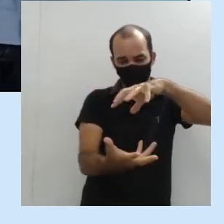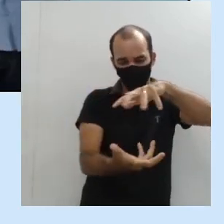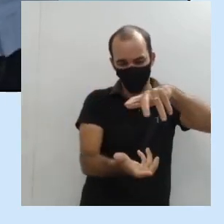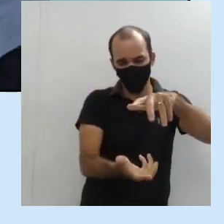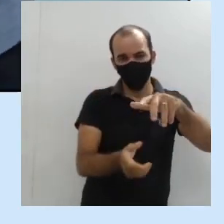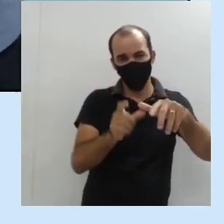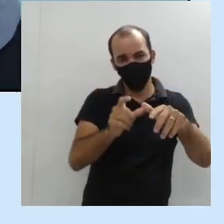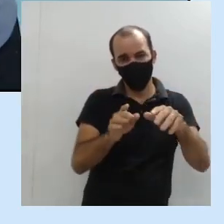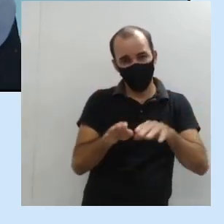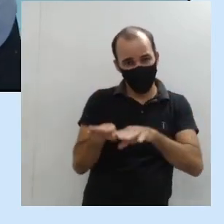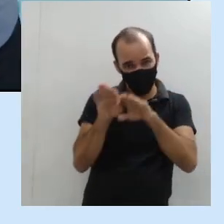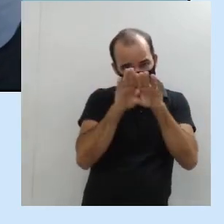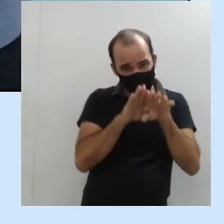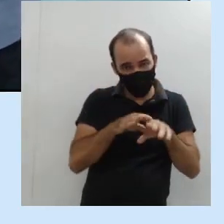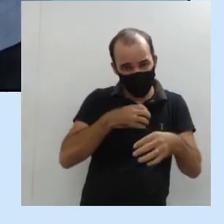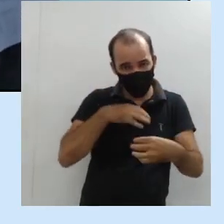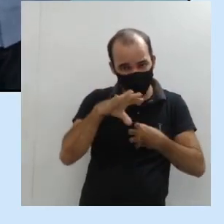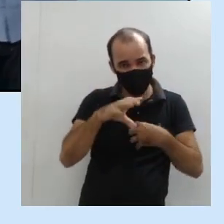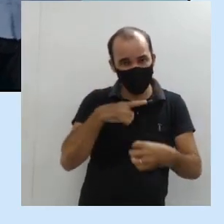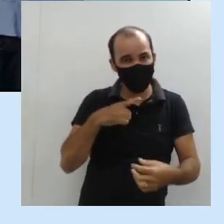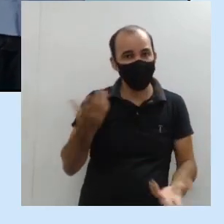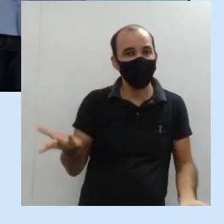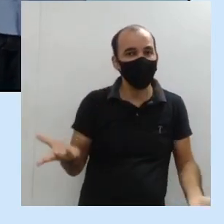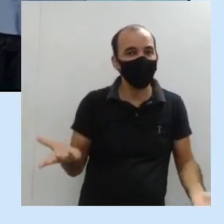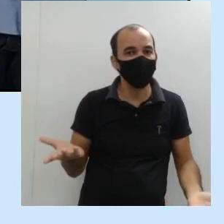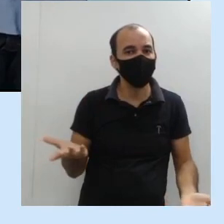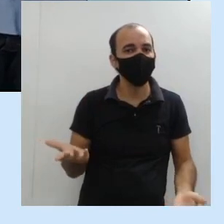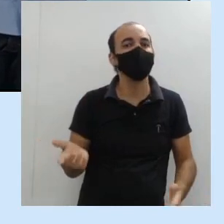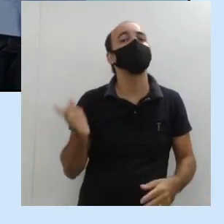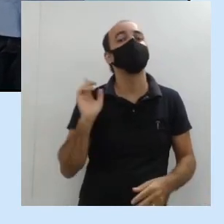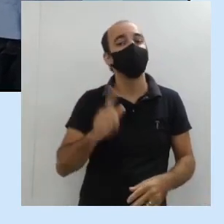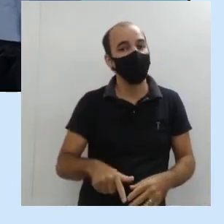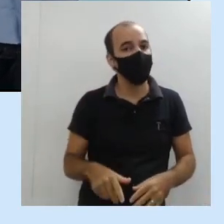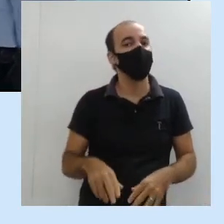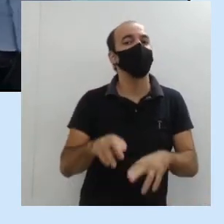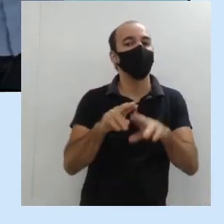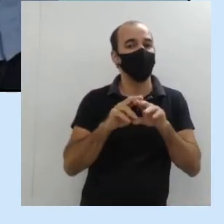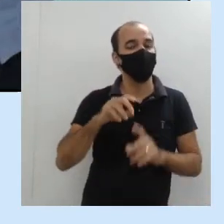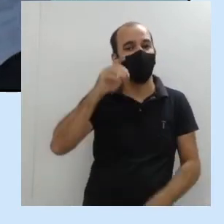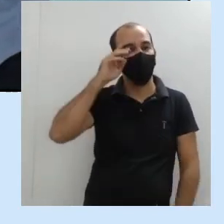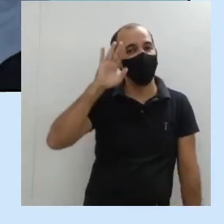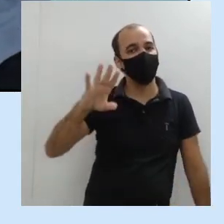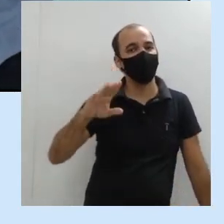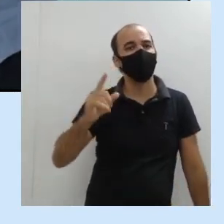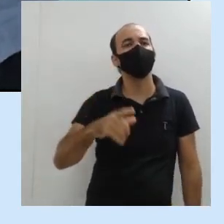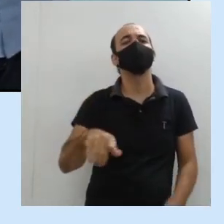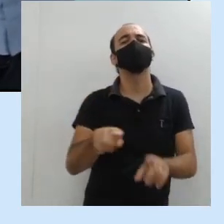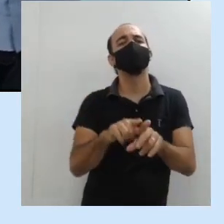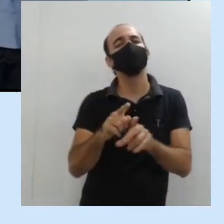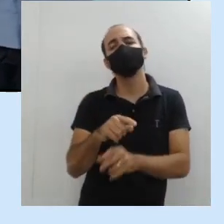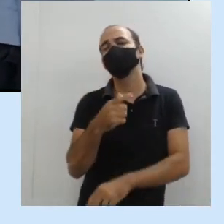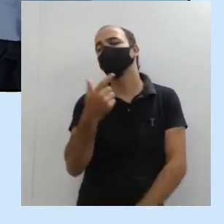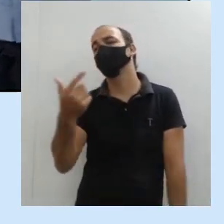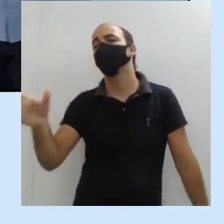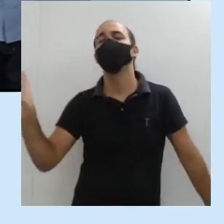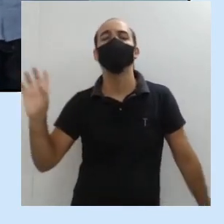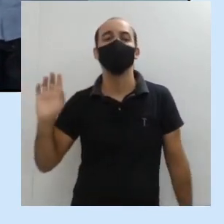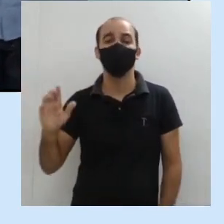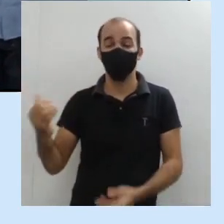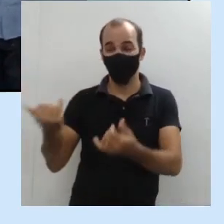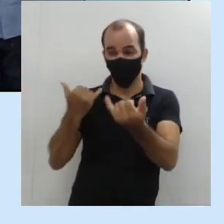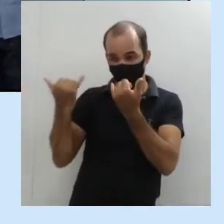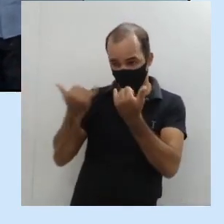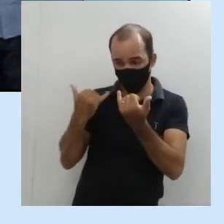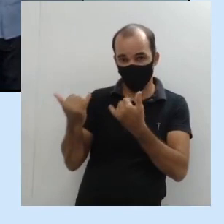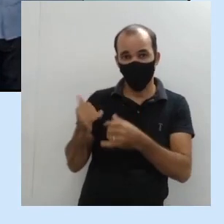na continuação leva-nos a um outro reflexo. Como você pode dizer isso? Você não lê os jornais? Você não escuta o